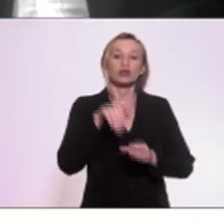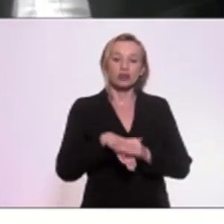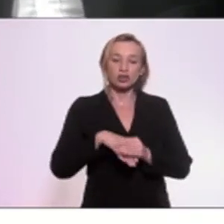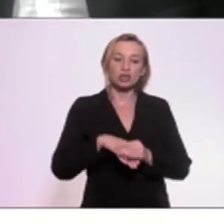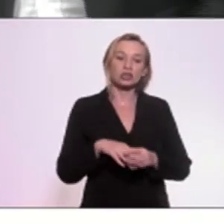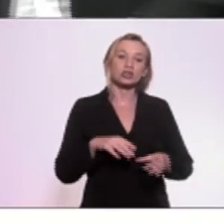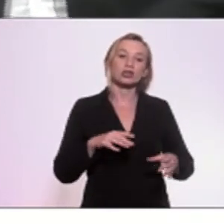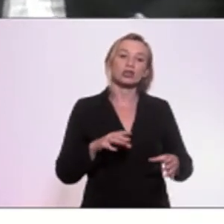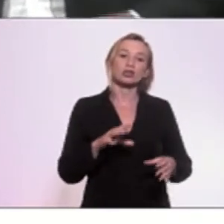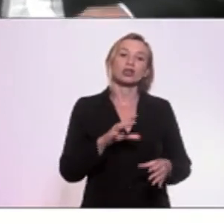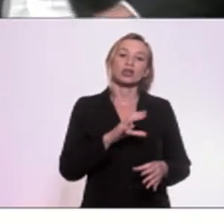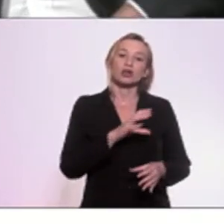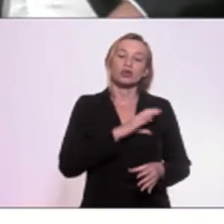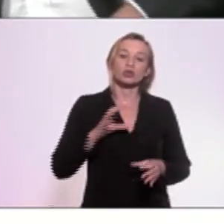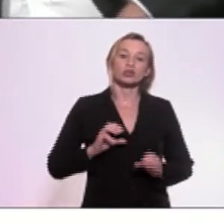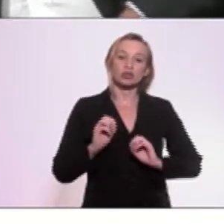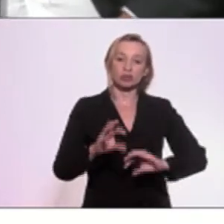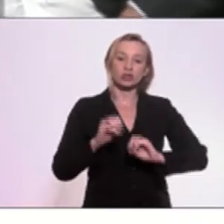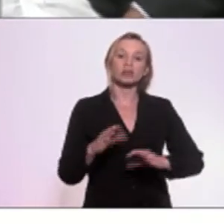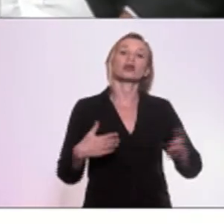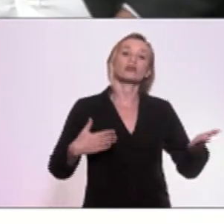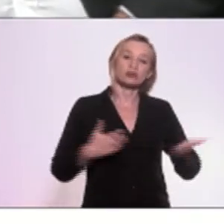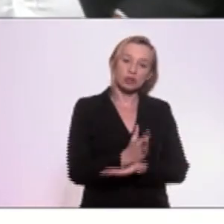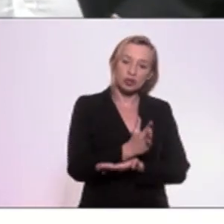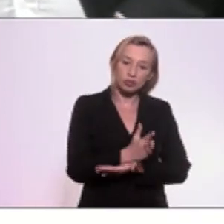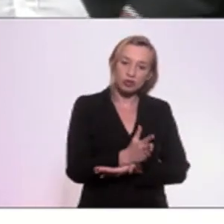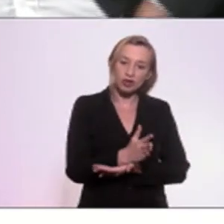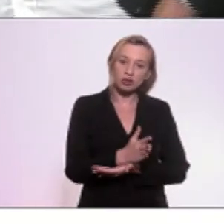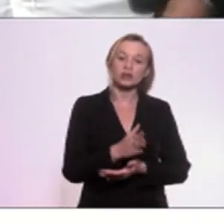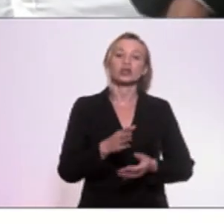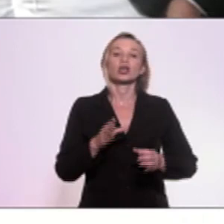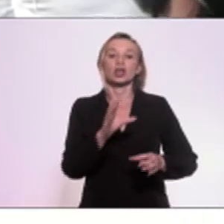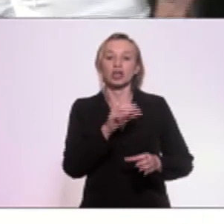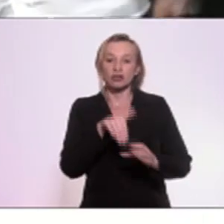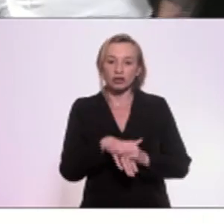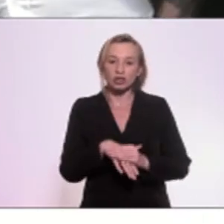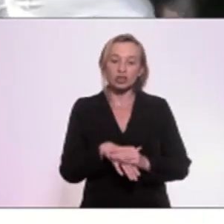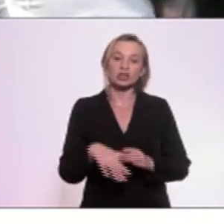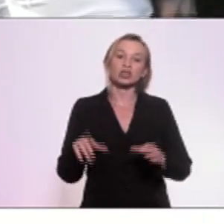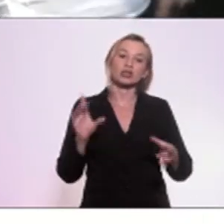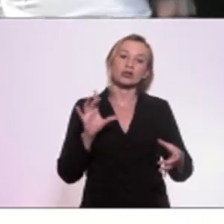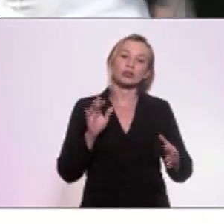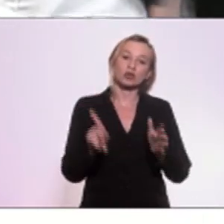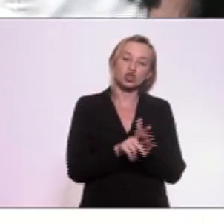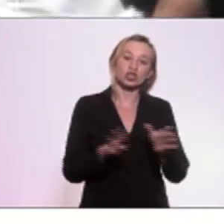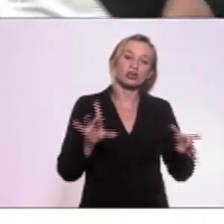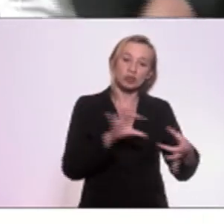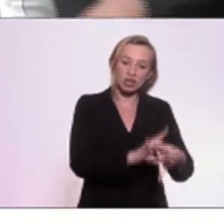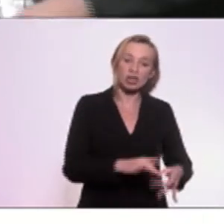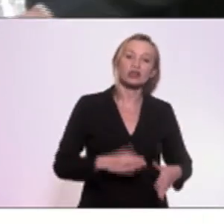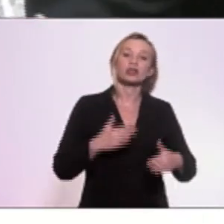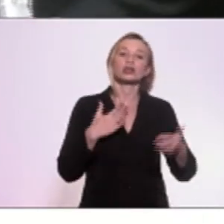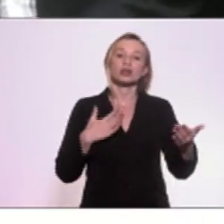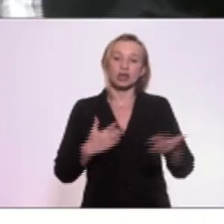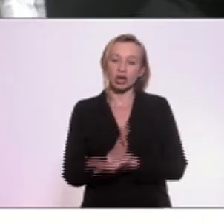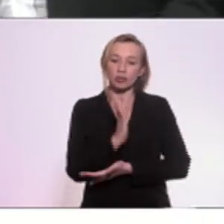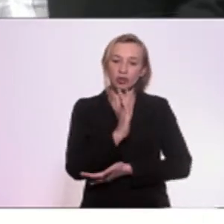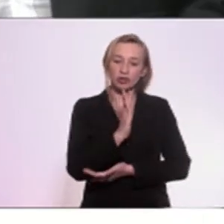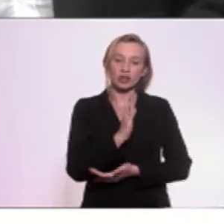votação, parecer da Comissão de Educação. Senhores que aprovam, ministros, como estão, aprovado. Em votação, projeto assim emendado. Senhores que aprovam, ministros, como